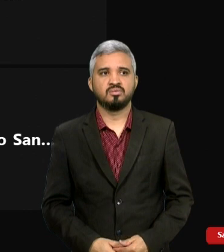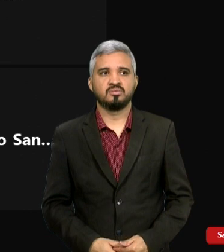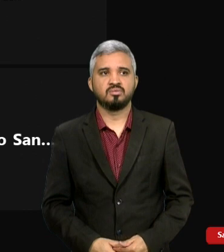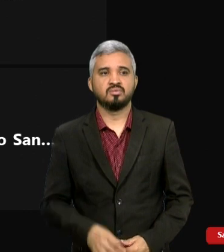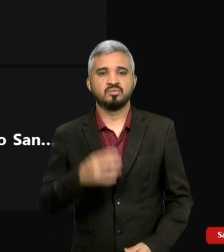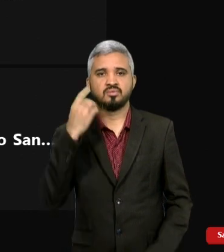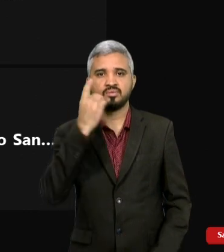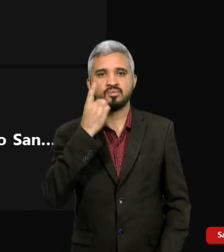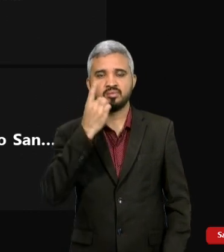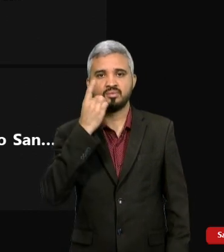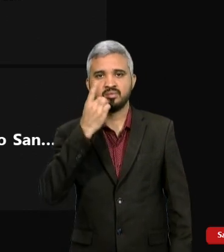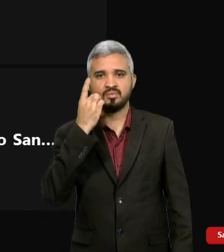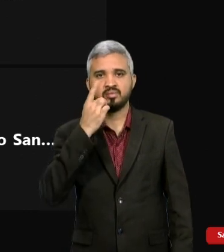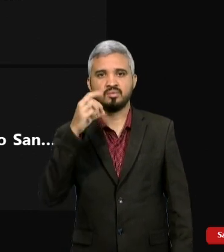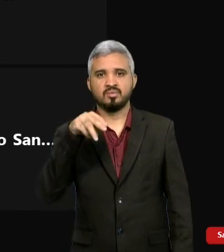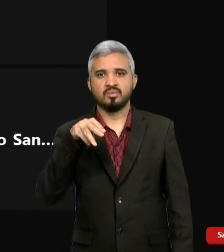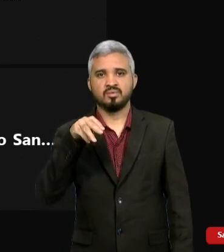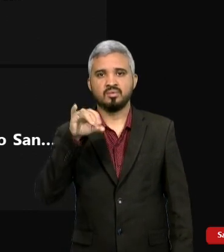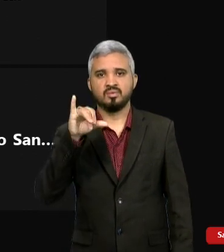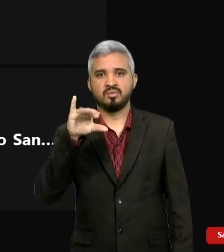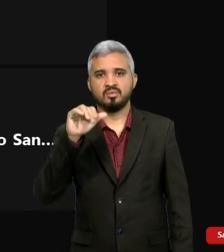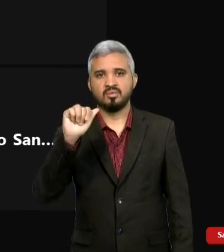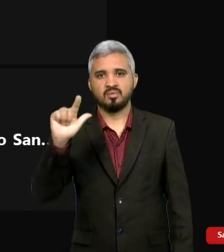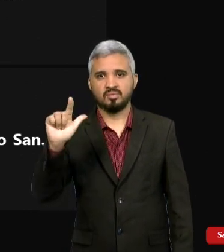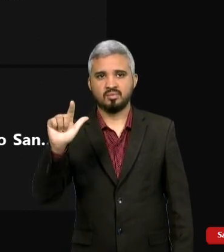Deputada Mical.